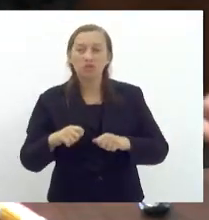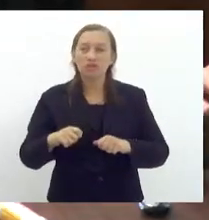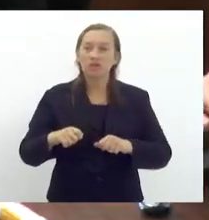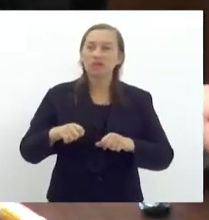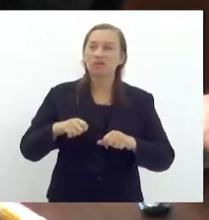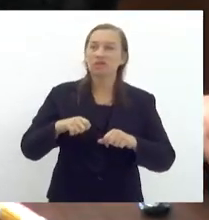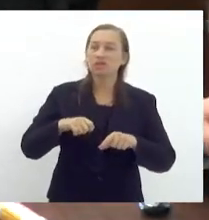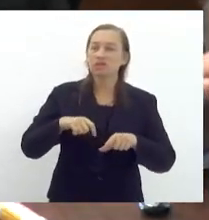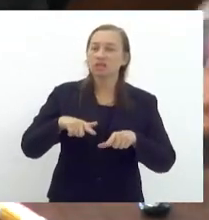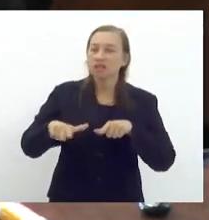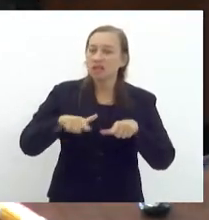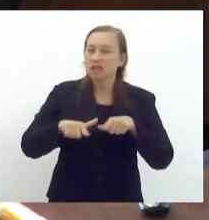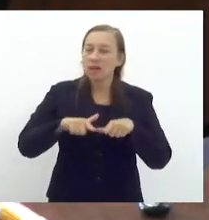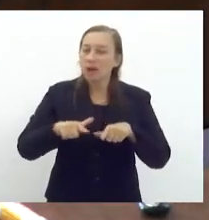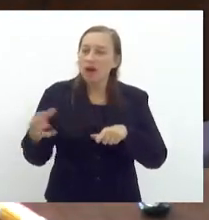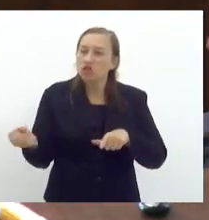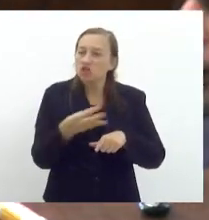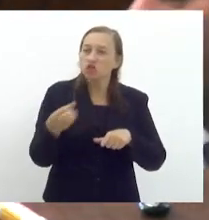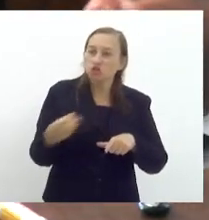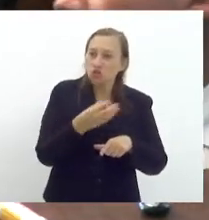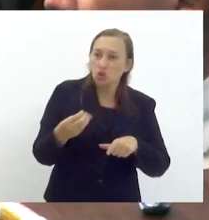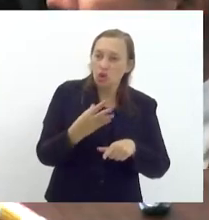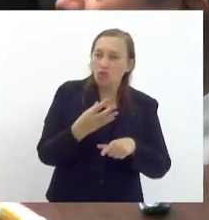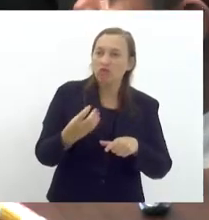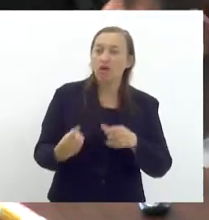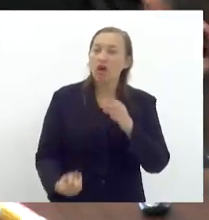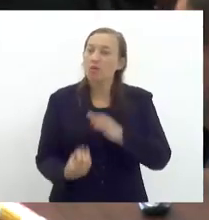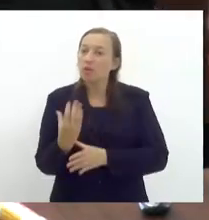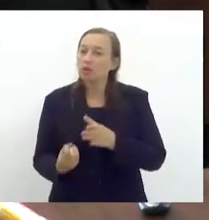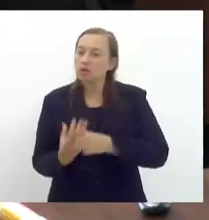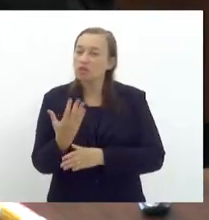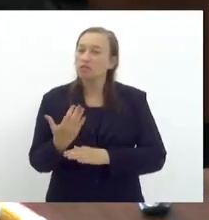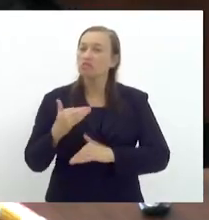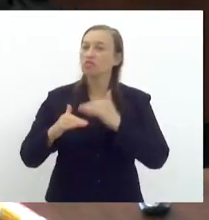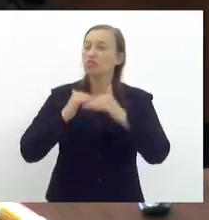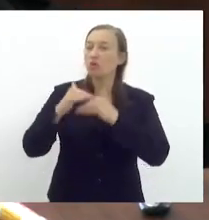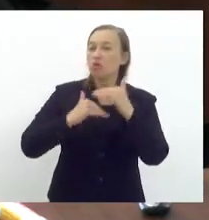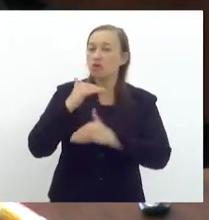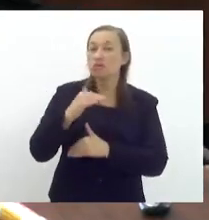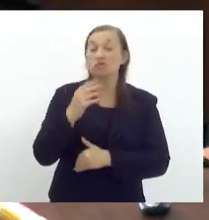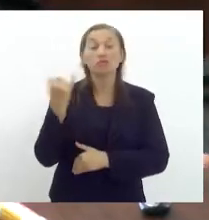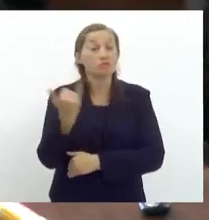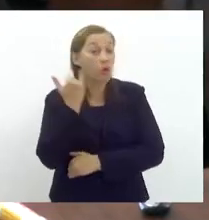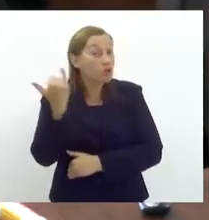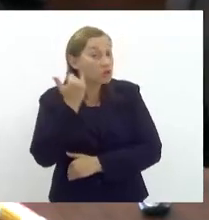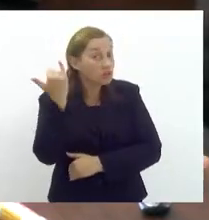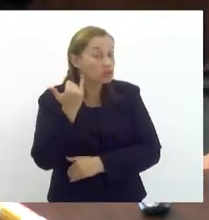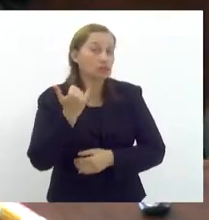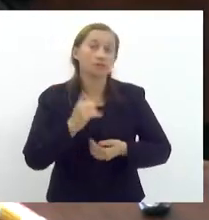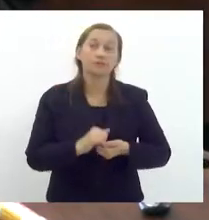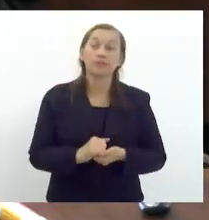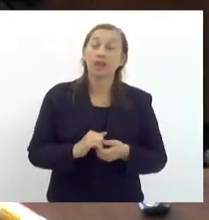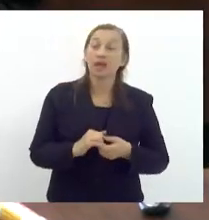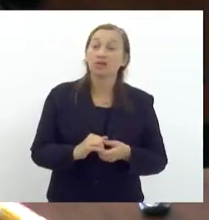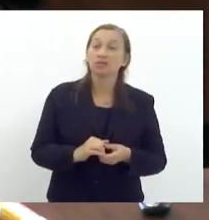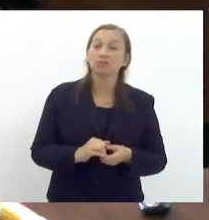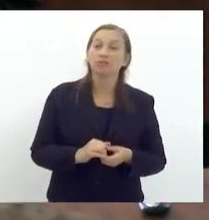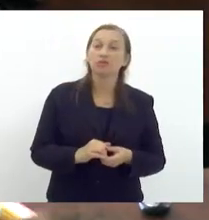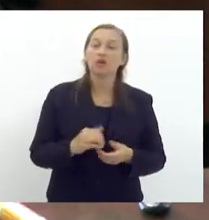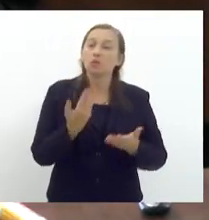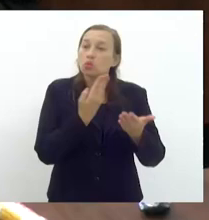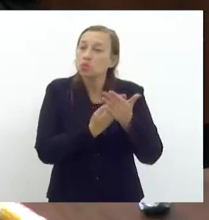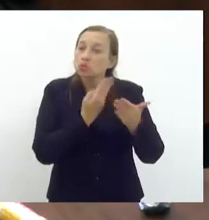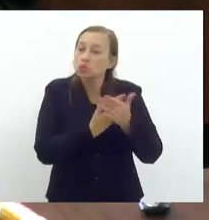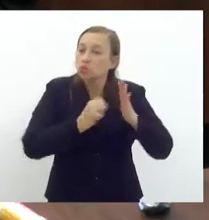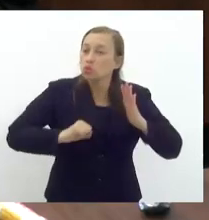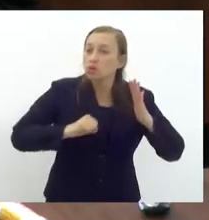de emprego e renda desenvolve a cadeia produtiva elas são meritórias e salutar inclusive são os